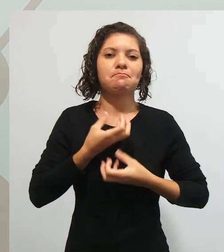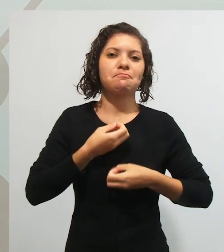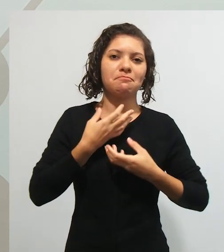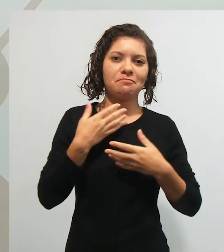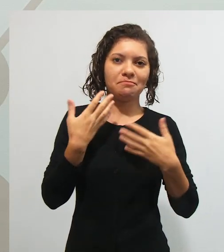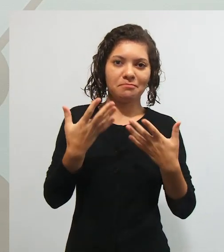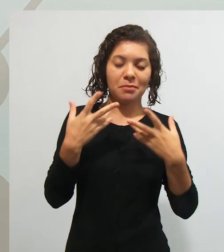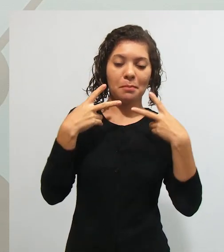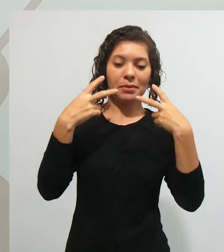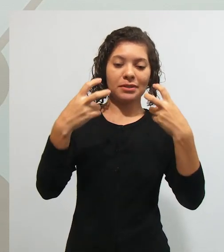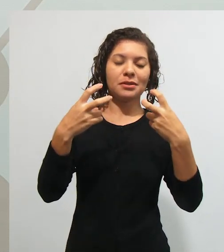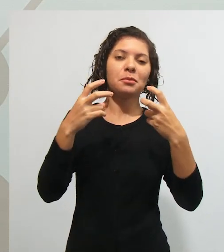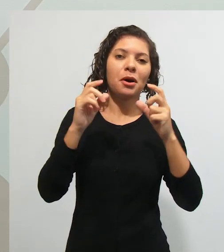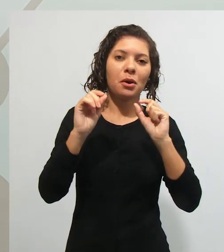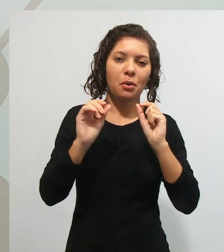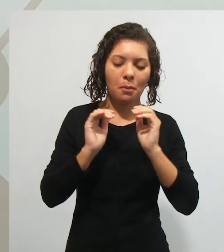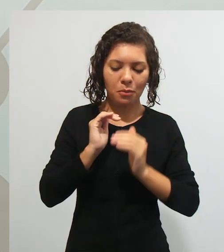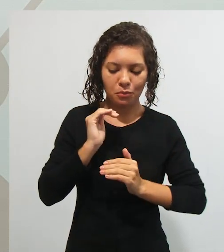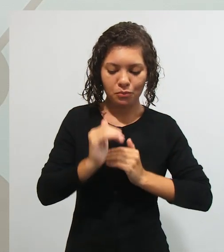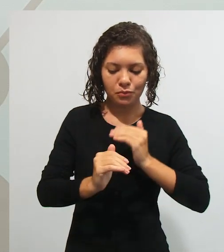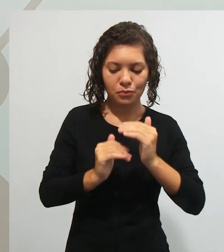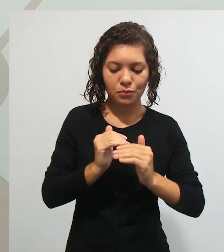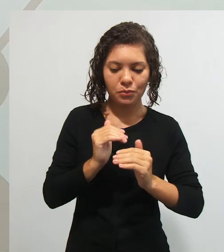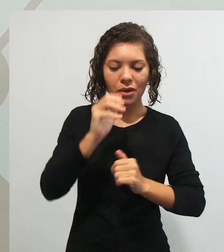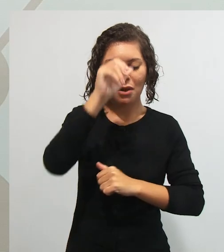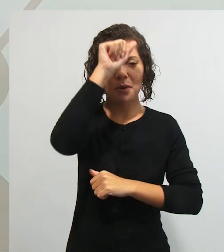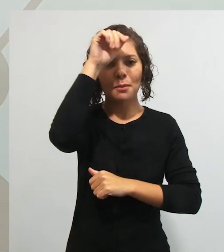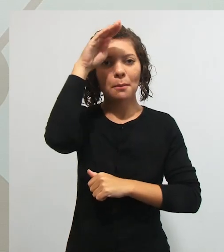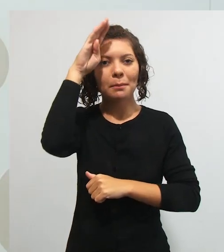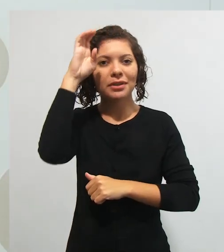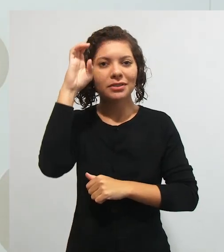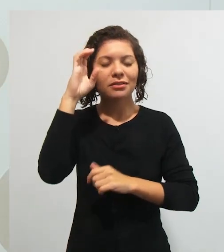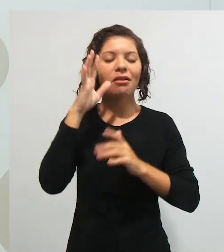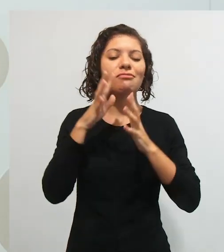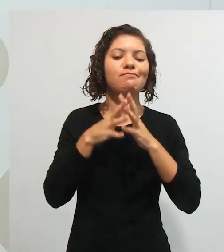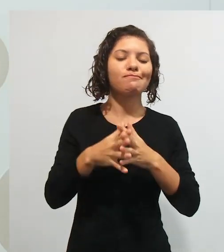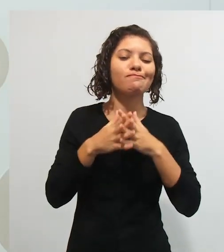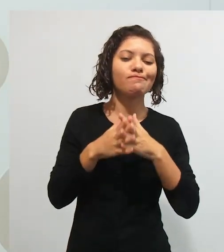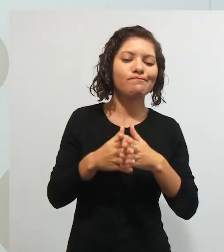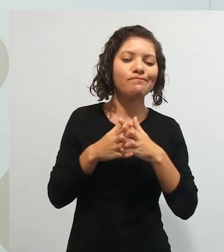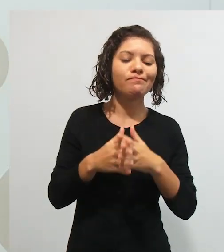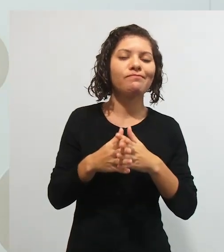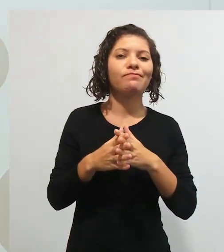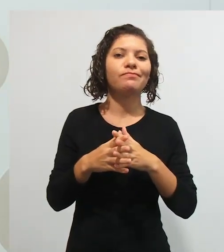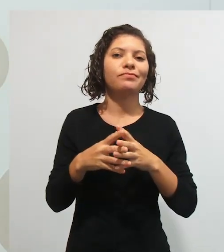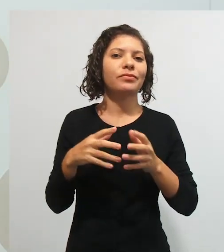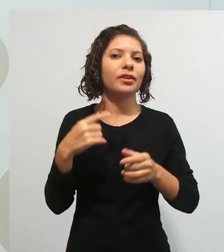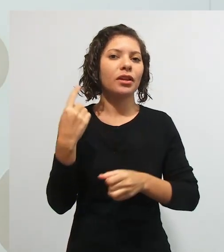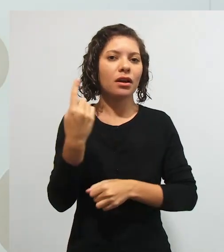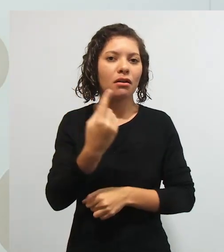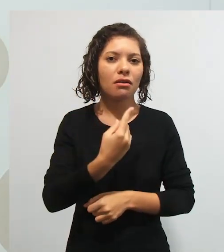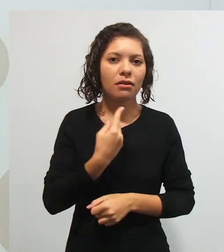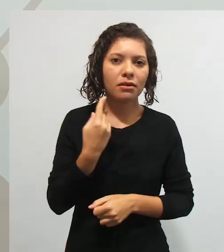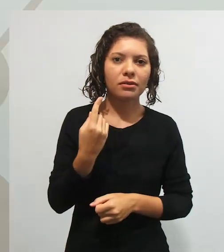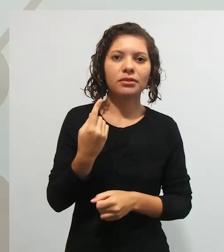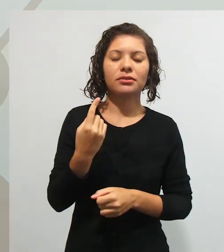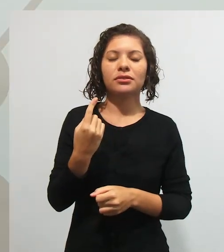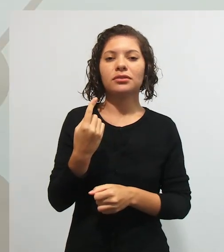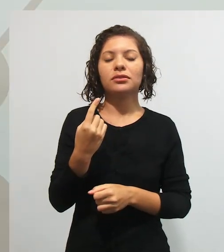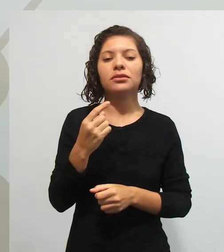veja que o processo de alfabetização, ele é complexo e muitas vezes nós, por uma questão